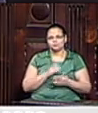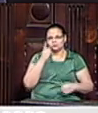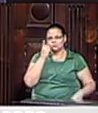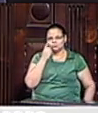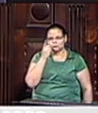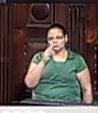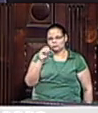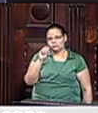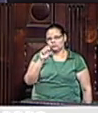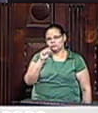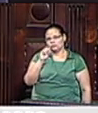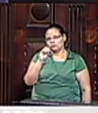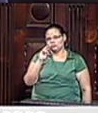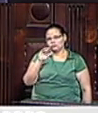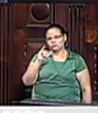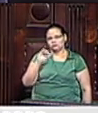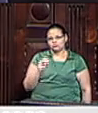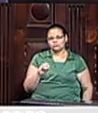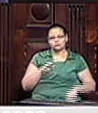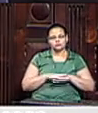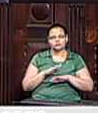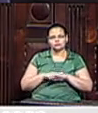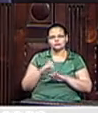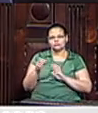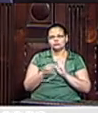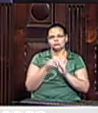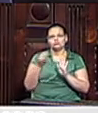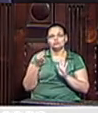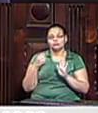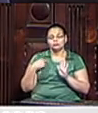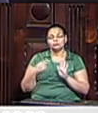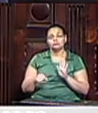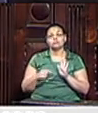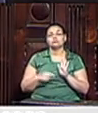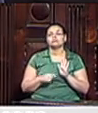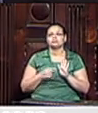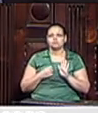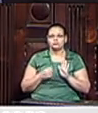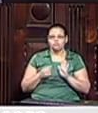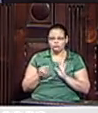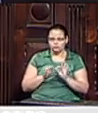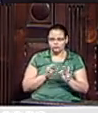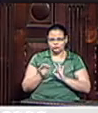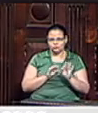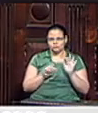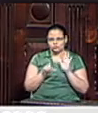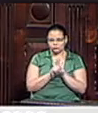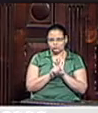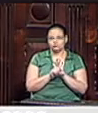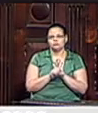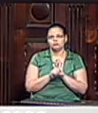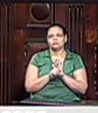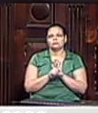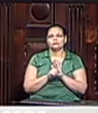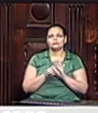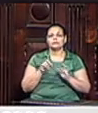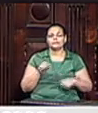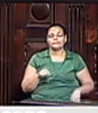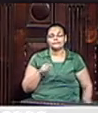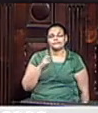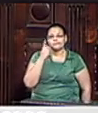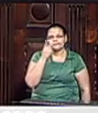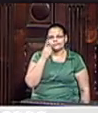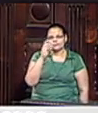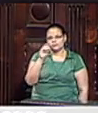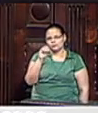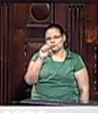assinar a autoria do projeto de lei. E eu tenho certeza que o deputado